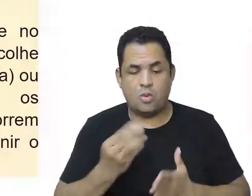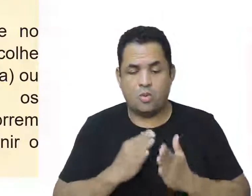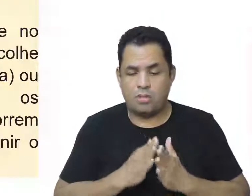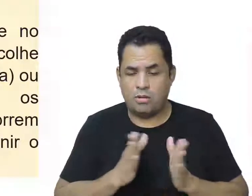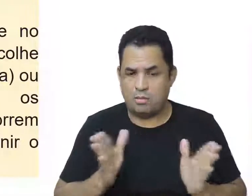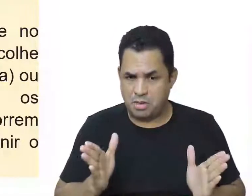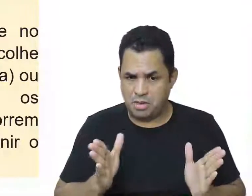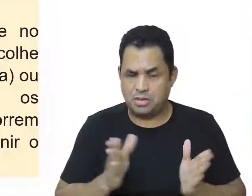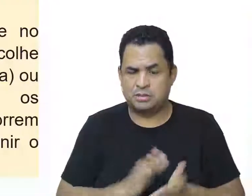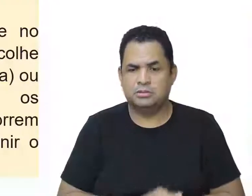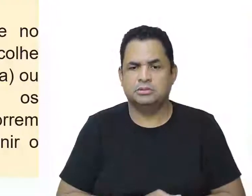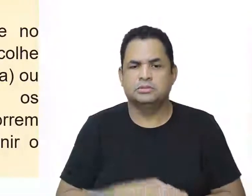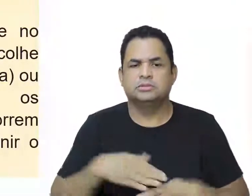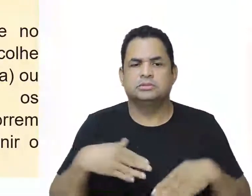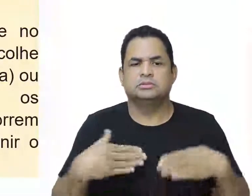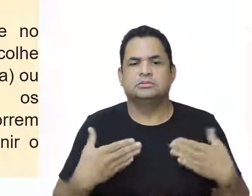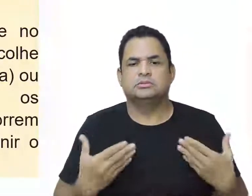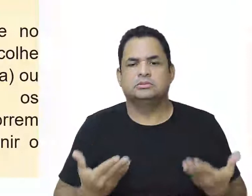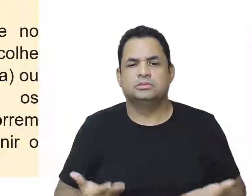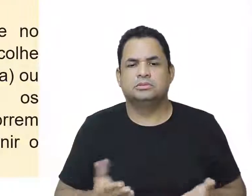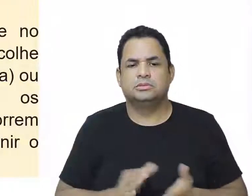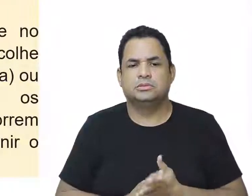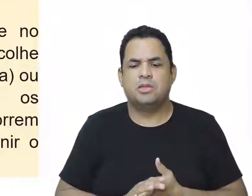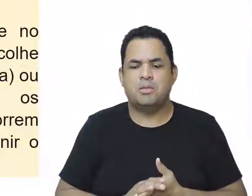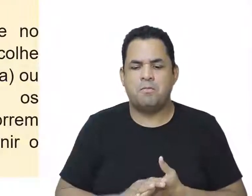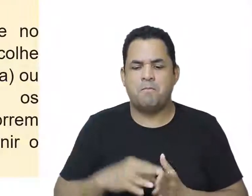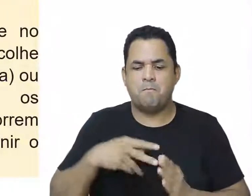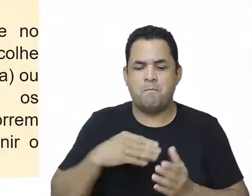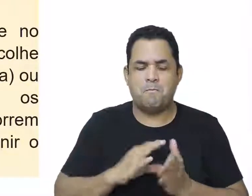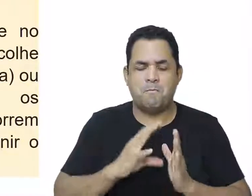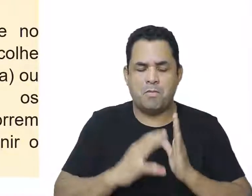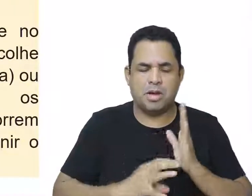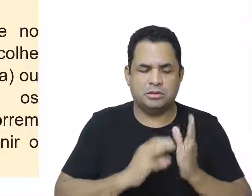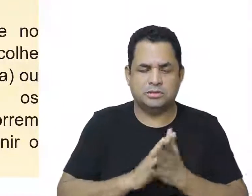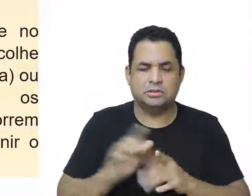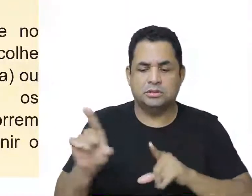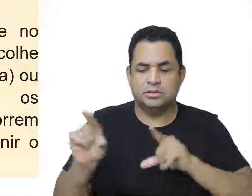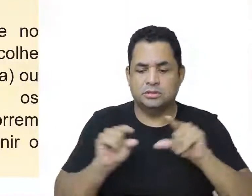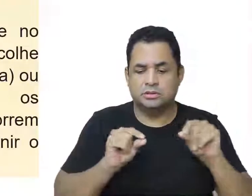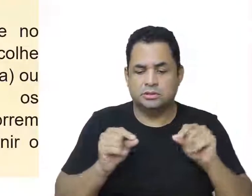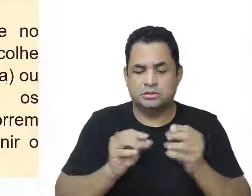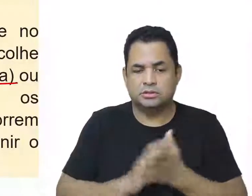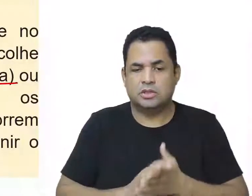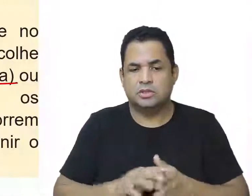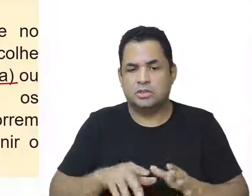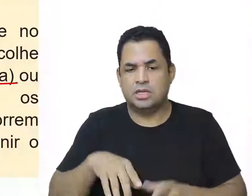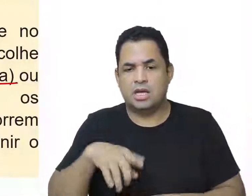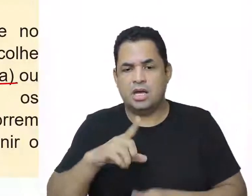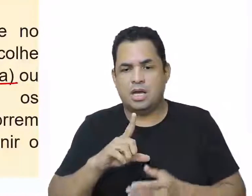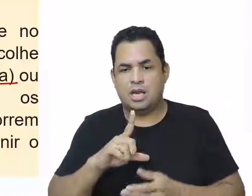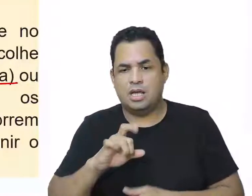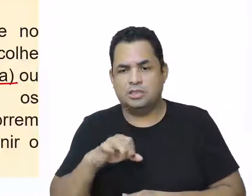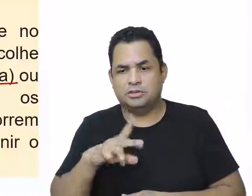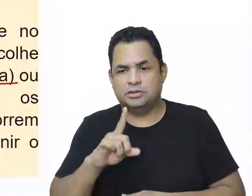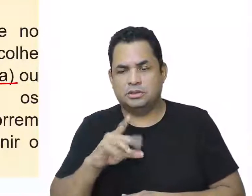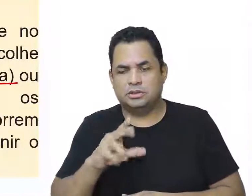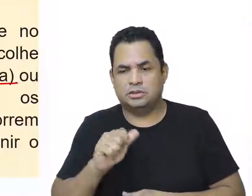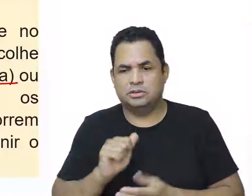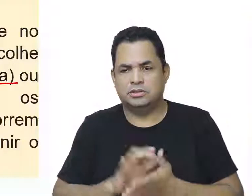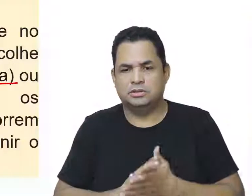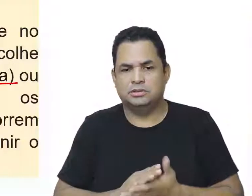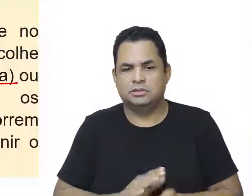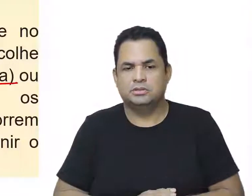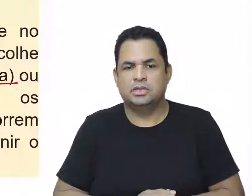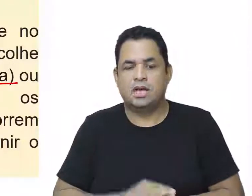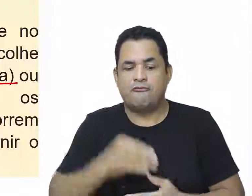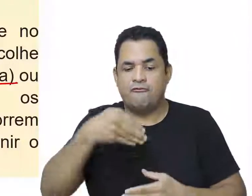tá? Lista fechada é quando o partido escolhe os candidatos e o eleitor vota na legenda, por exemplo, ele vai votar no